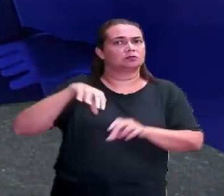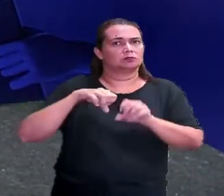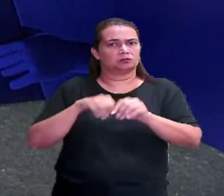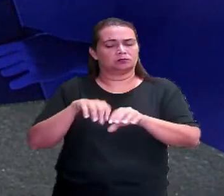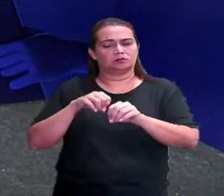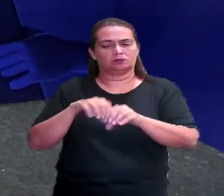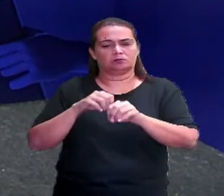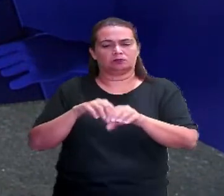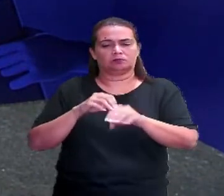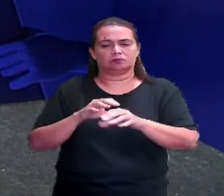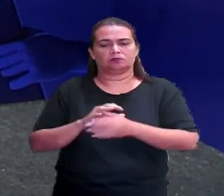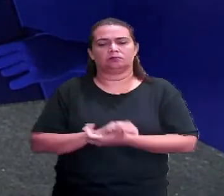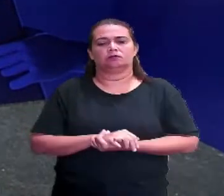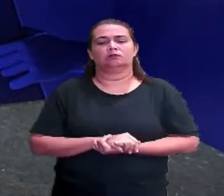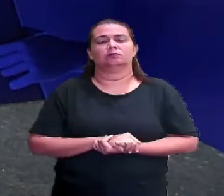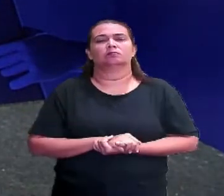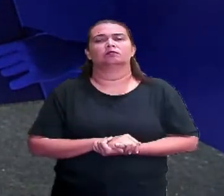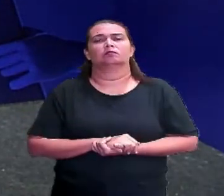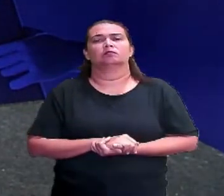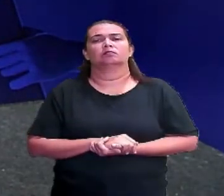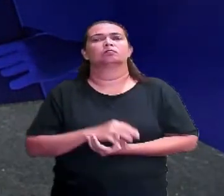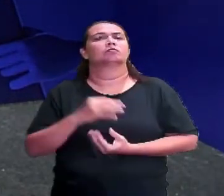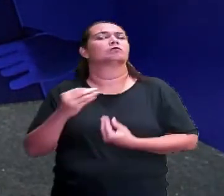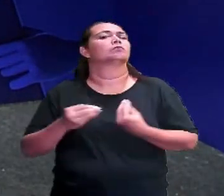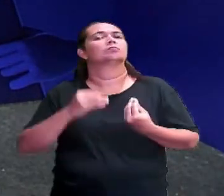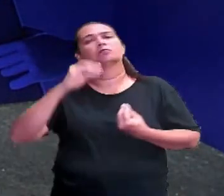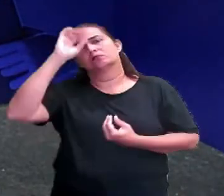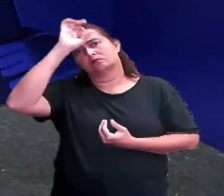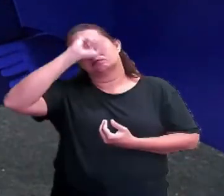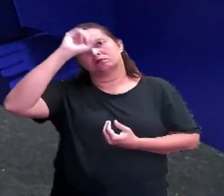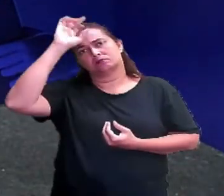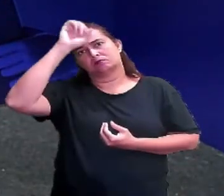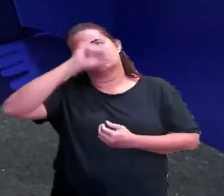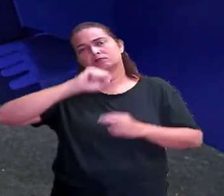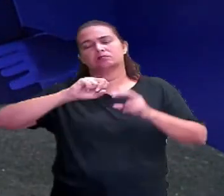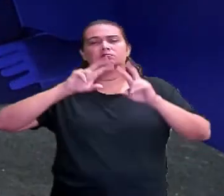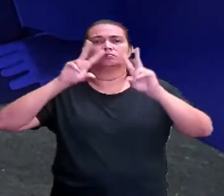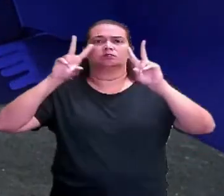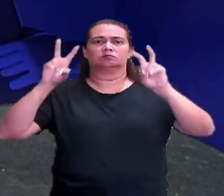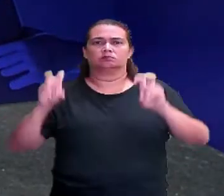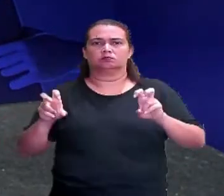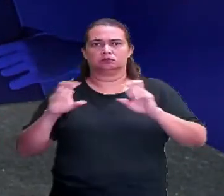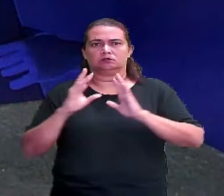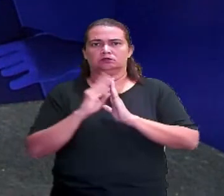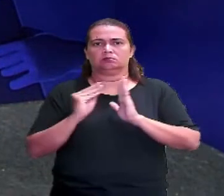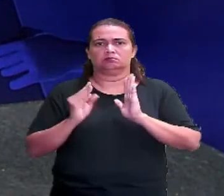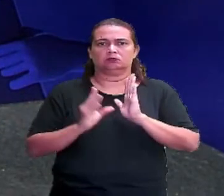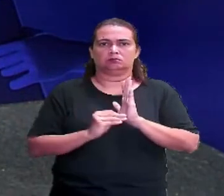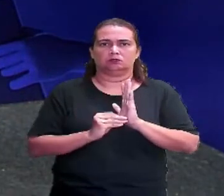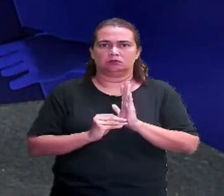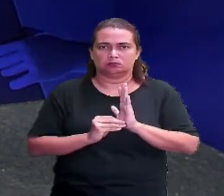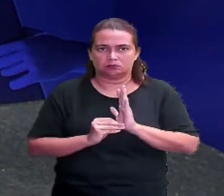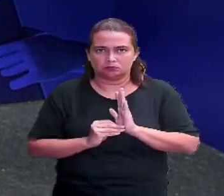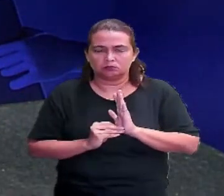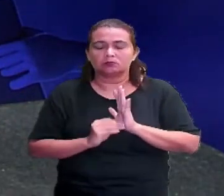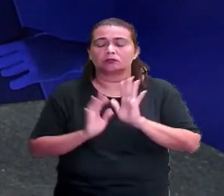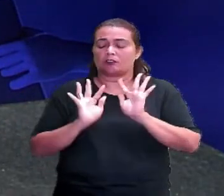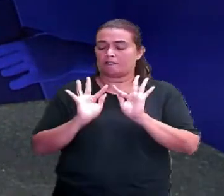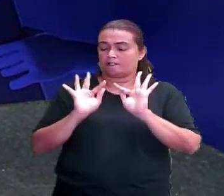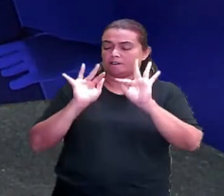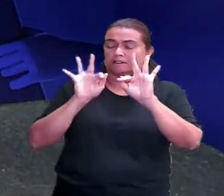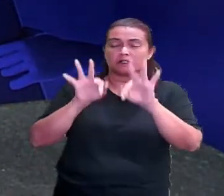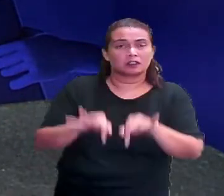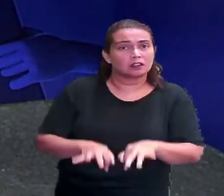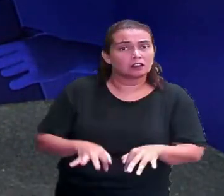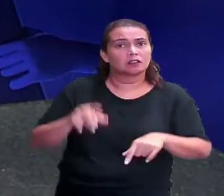gente vai vivenciar um conteúdo que dá um fechamento aos estudos das variedades